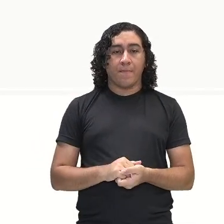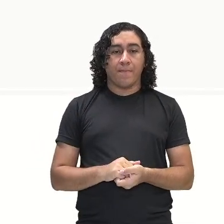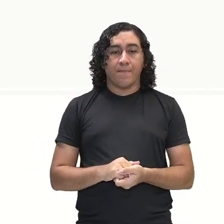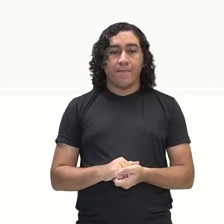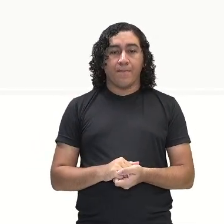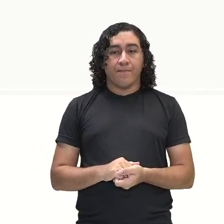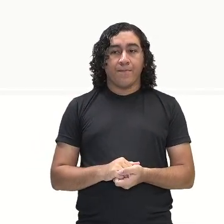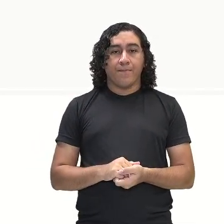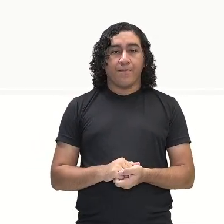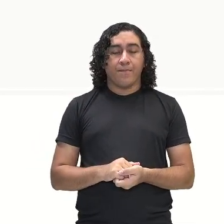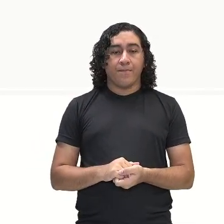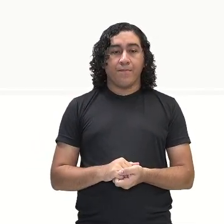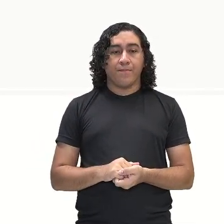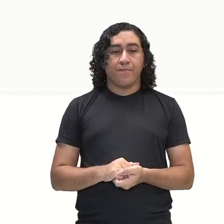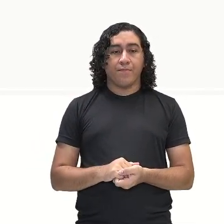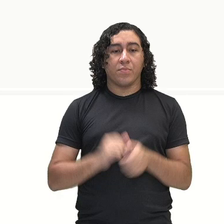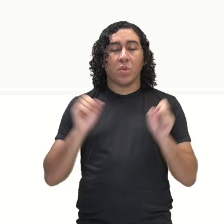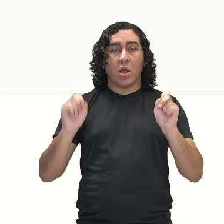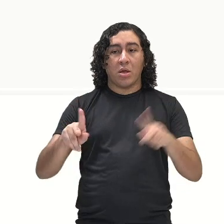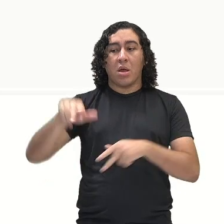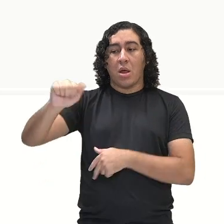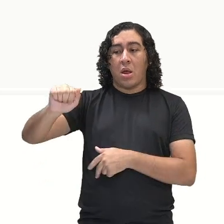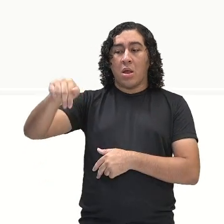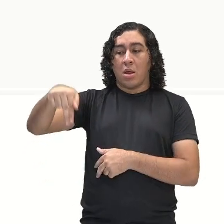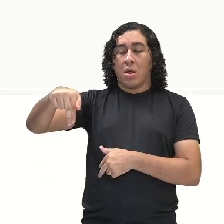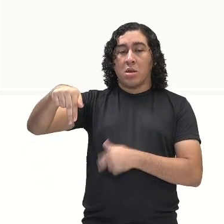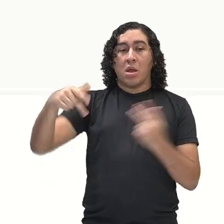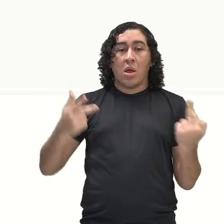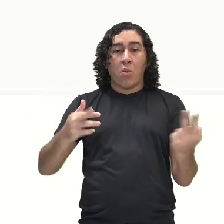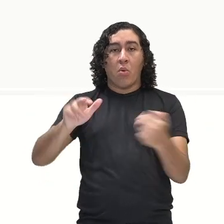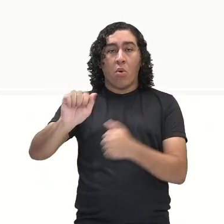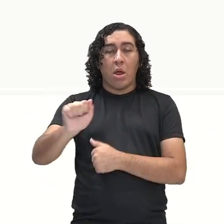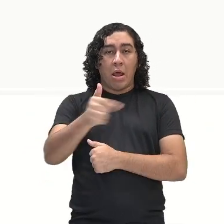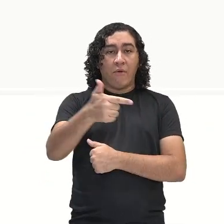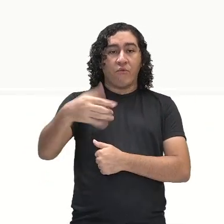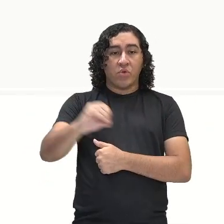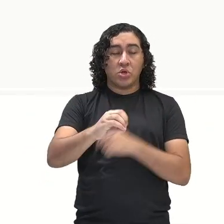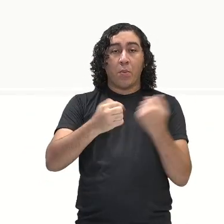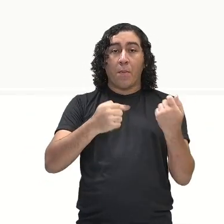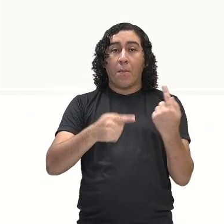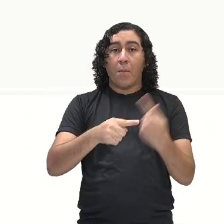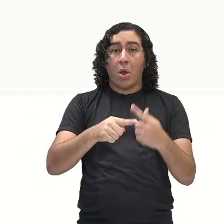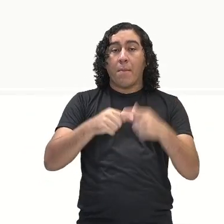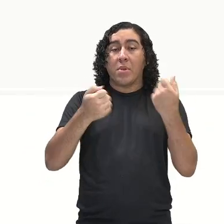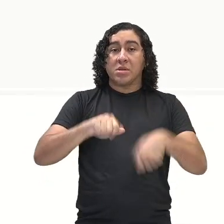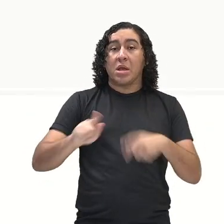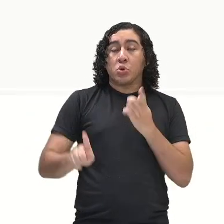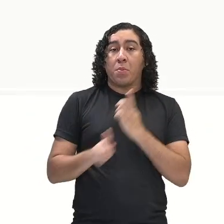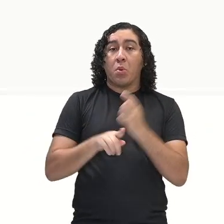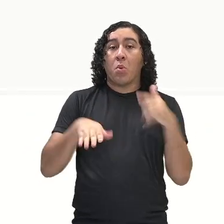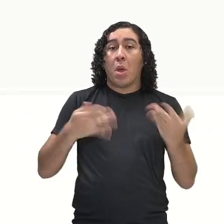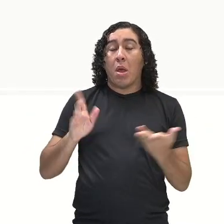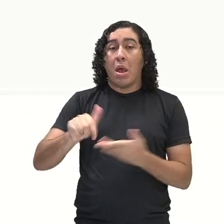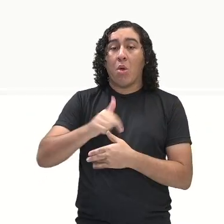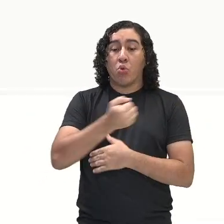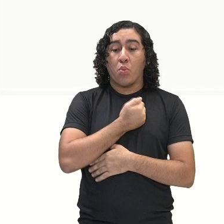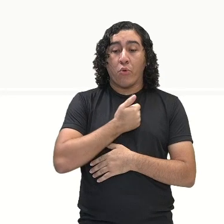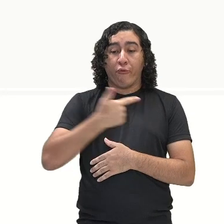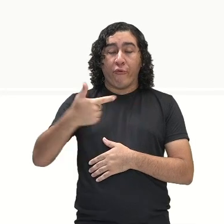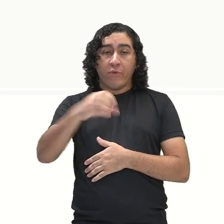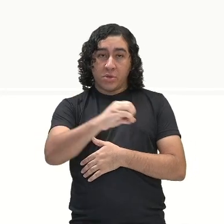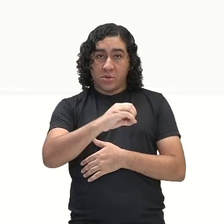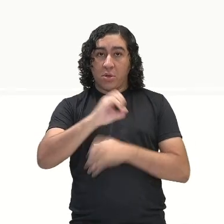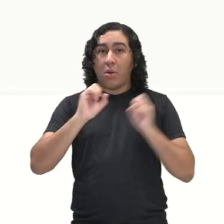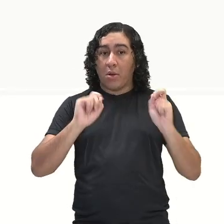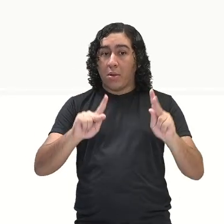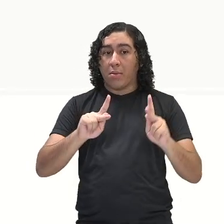Beleza. A n vai ser o A20, porque eu preciso descobrir quem é o 20º termo, né? Então